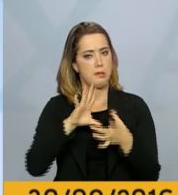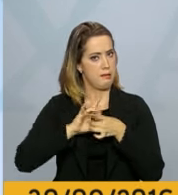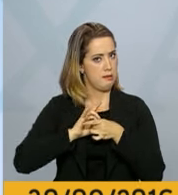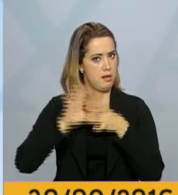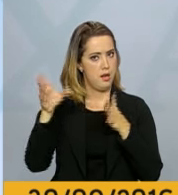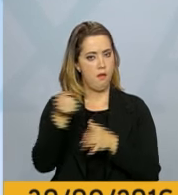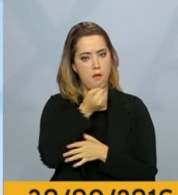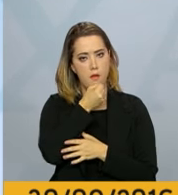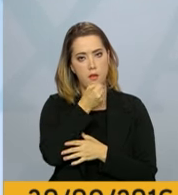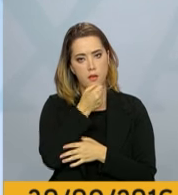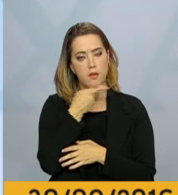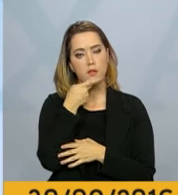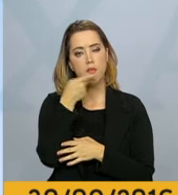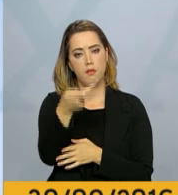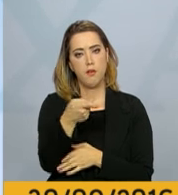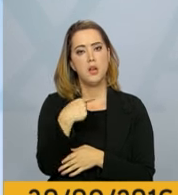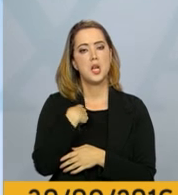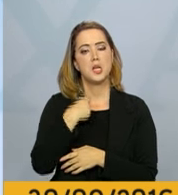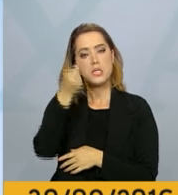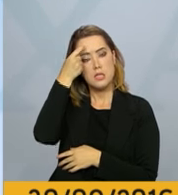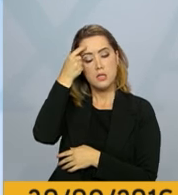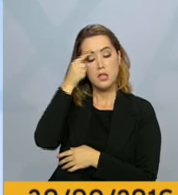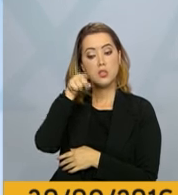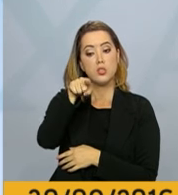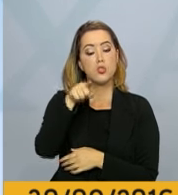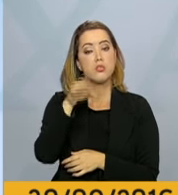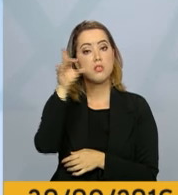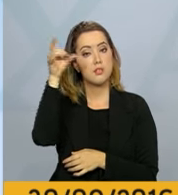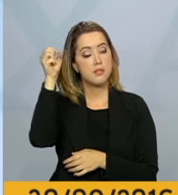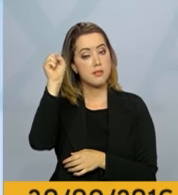convença de que esta é uma medida adequada, há